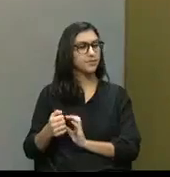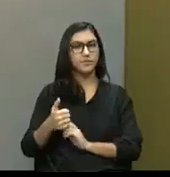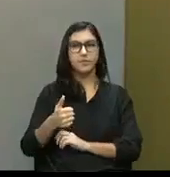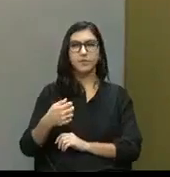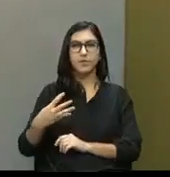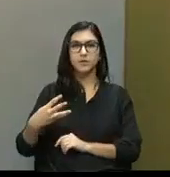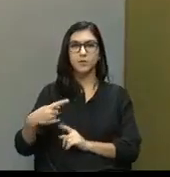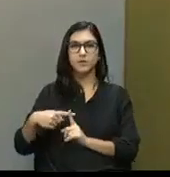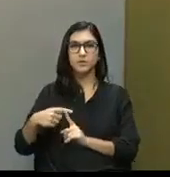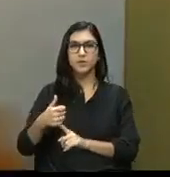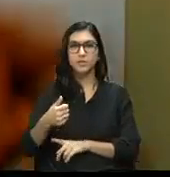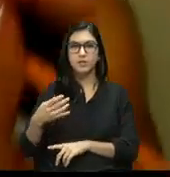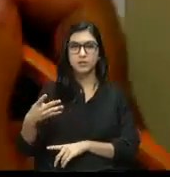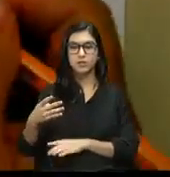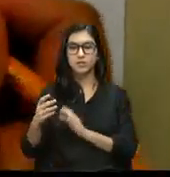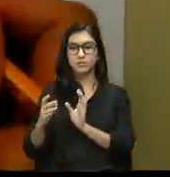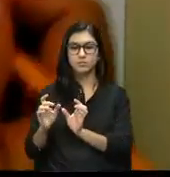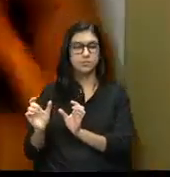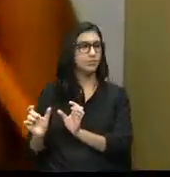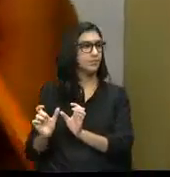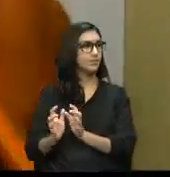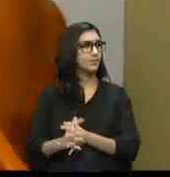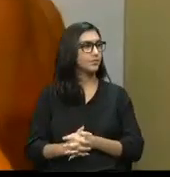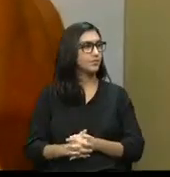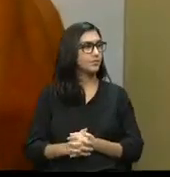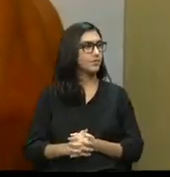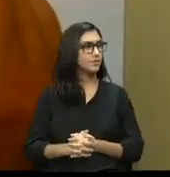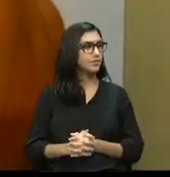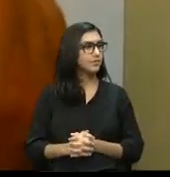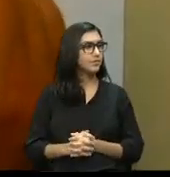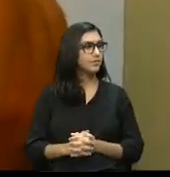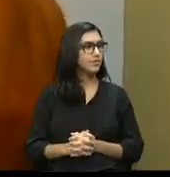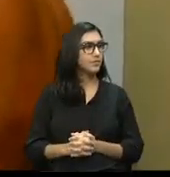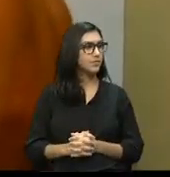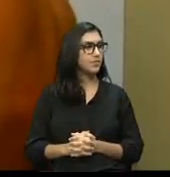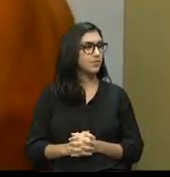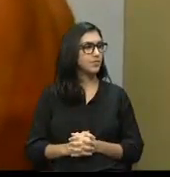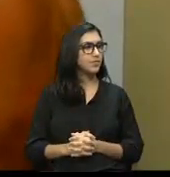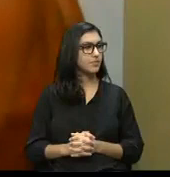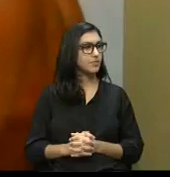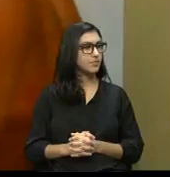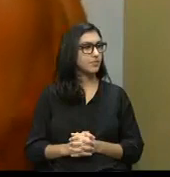14 mais 14, é termo a termo, tá?